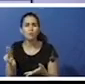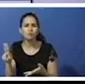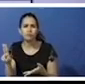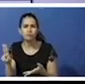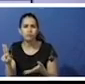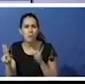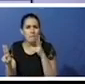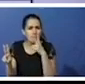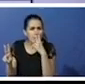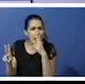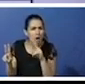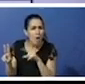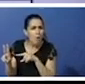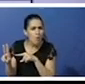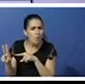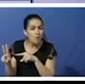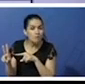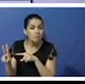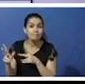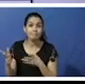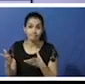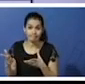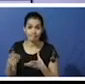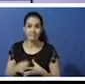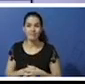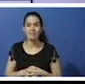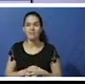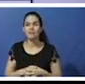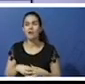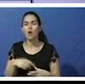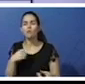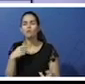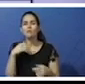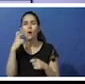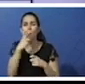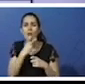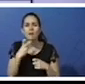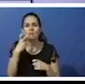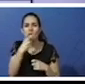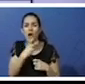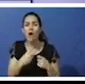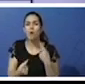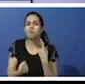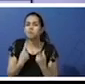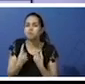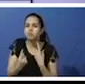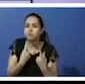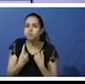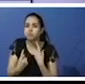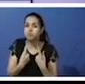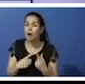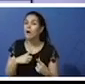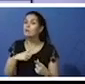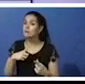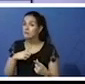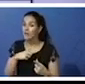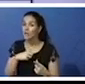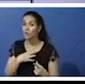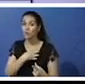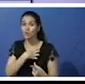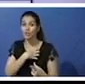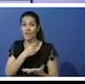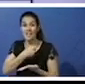eu falo normalmente, no diálogo, na oralidade, porque elas têm um tipo de